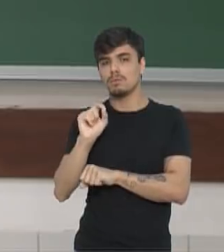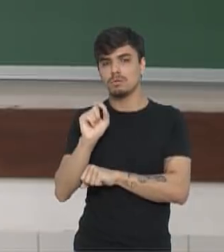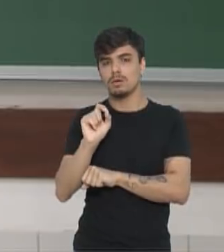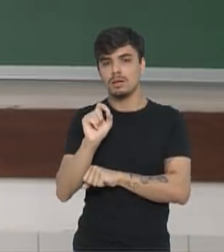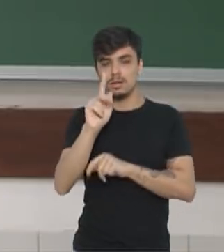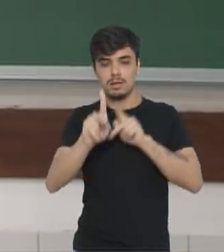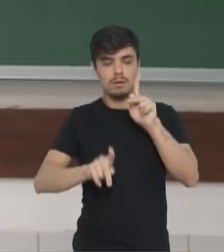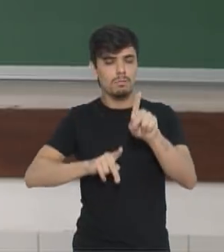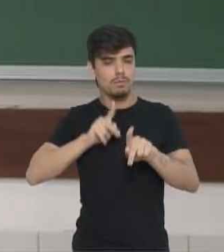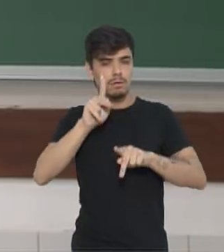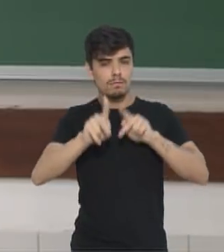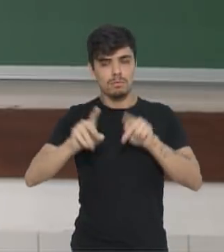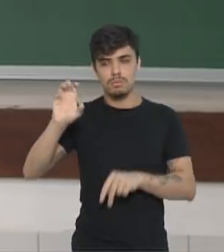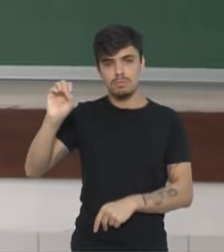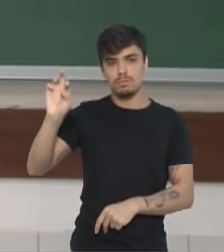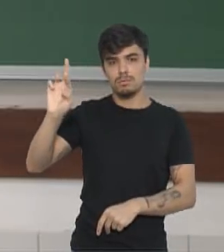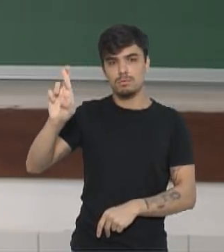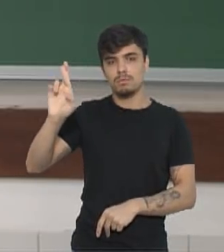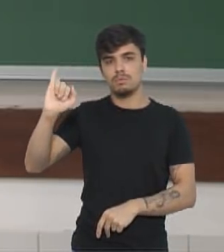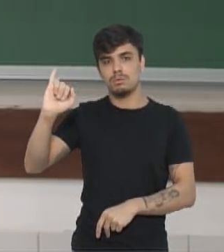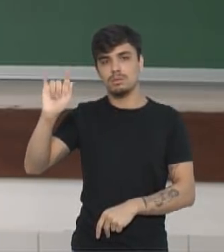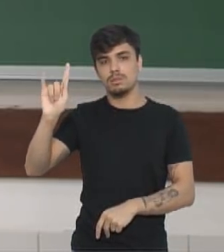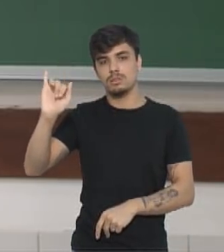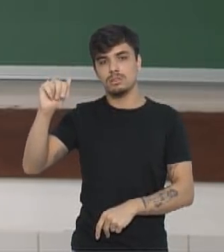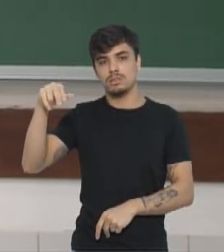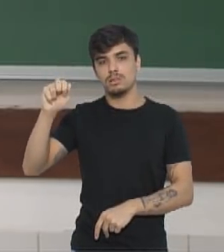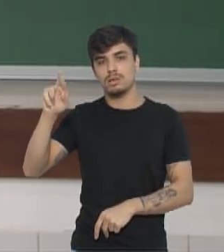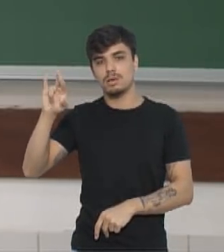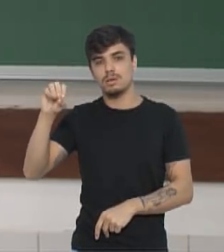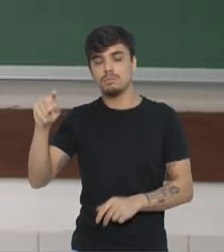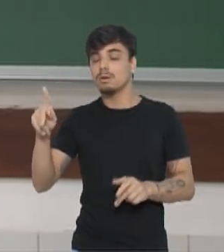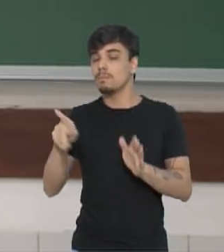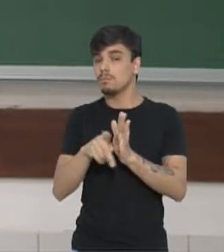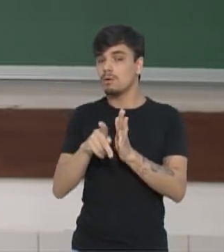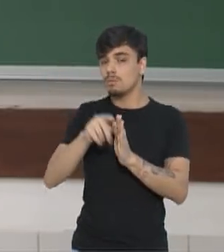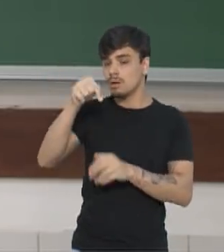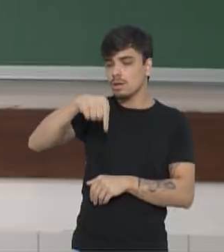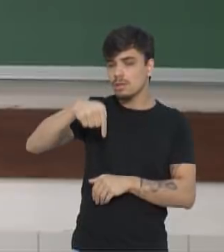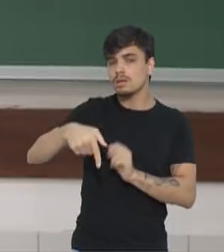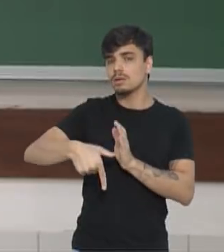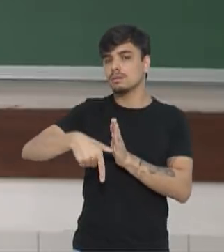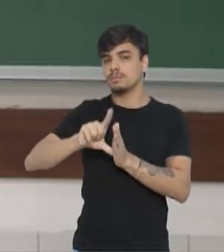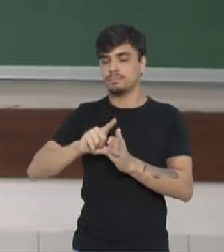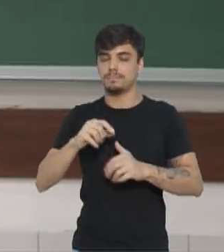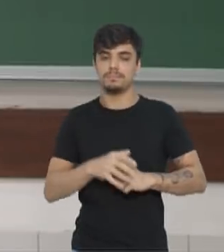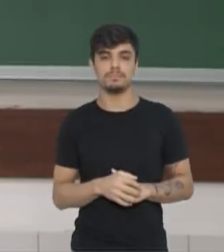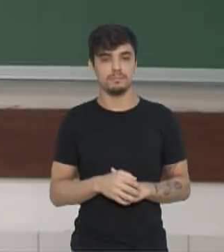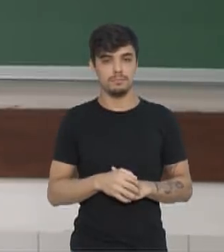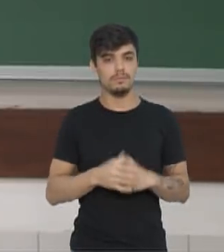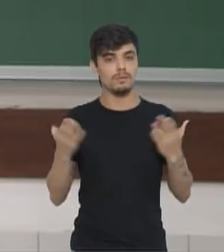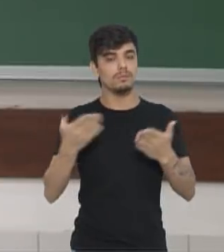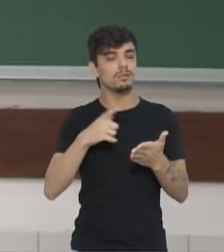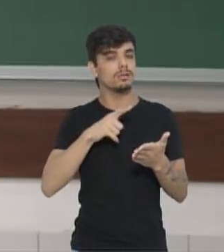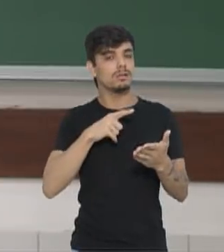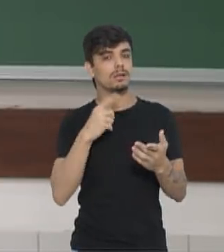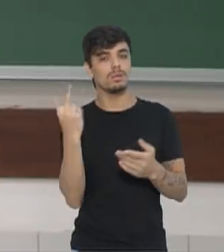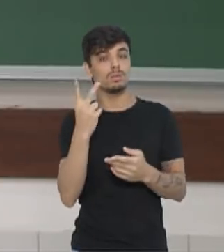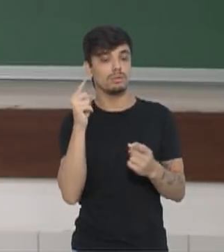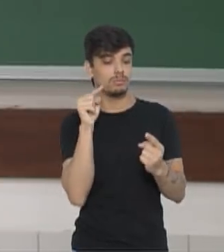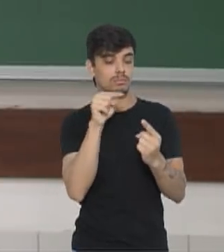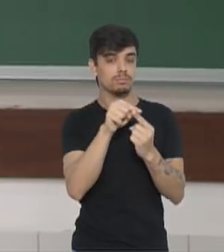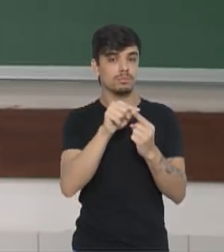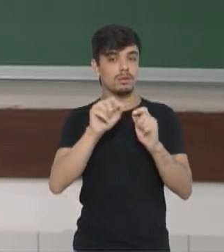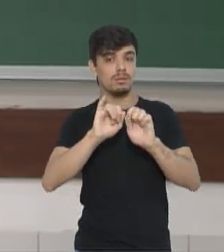povos originários, que sua origem já era daqui. E hoje nós temos aí dois objetivos muito claros para a